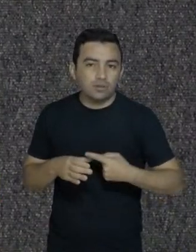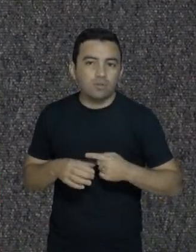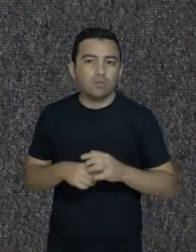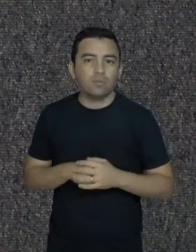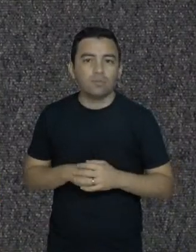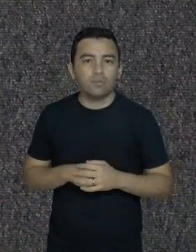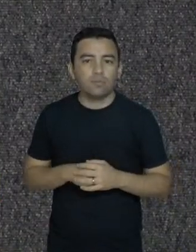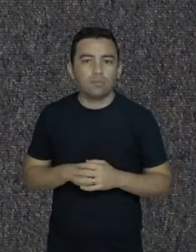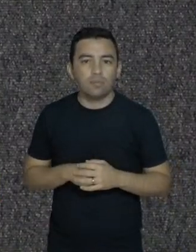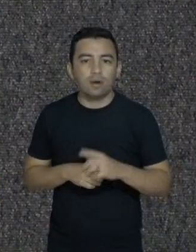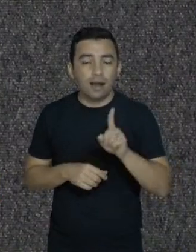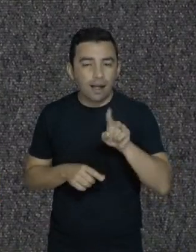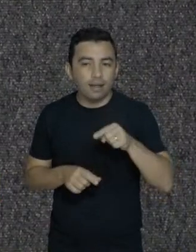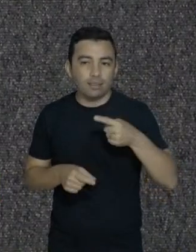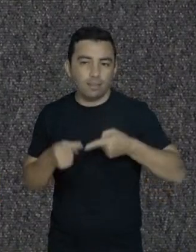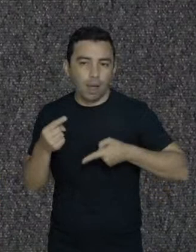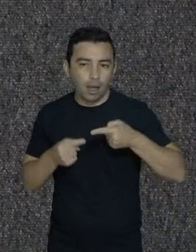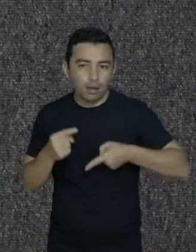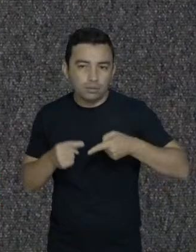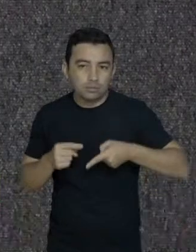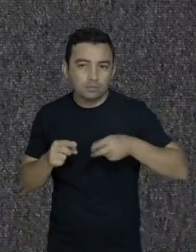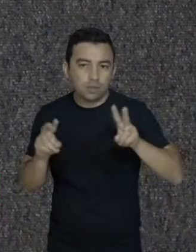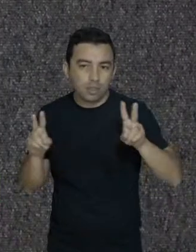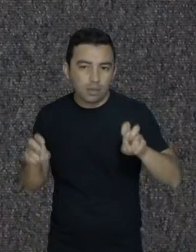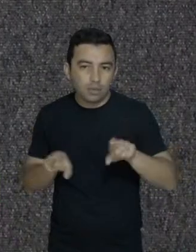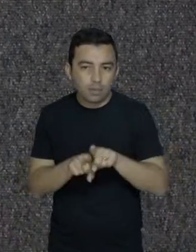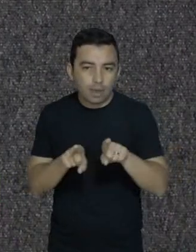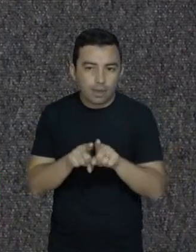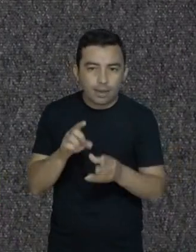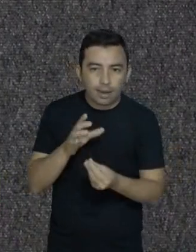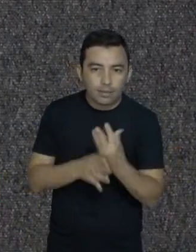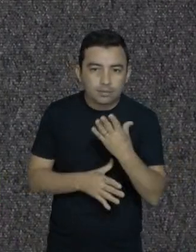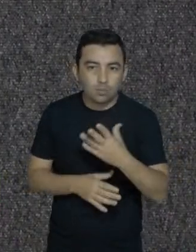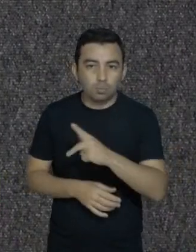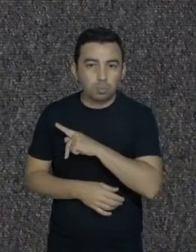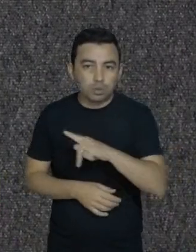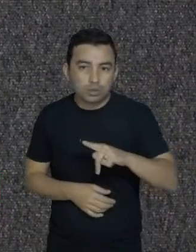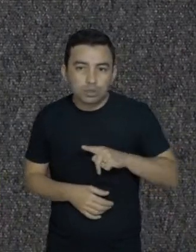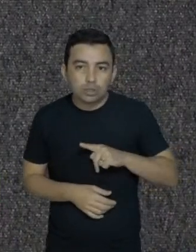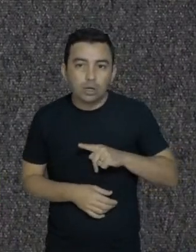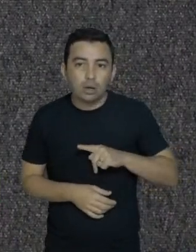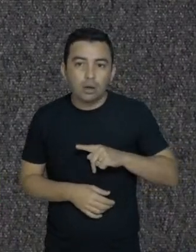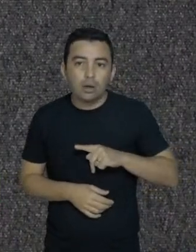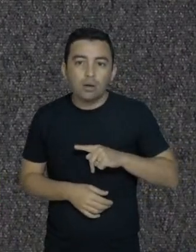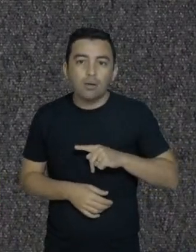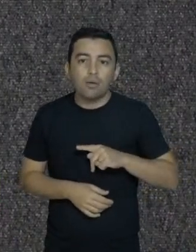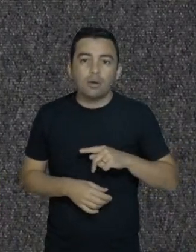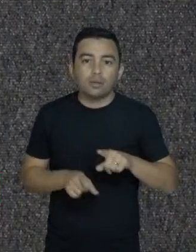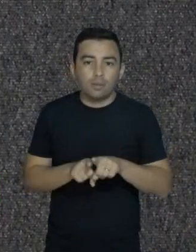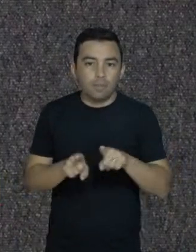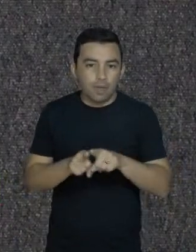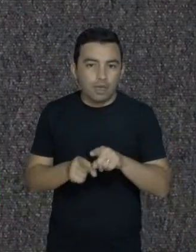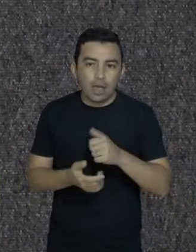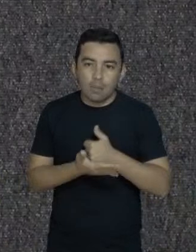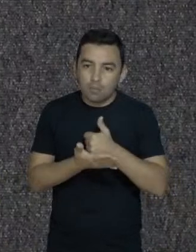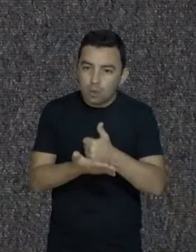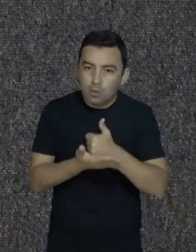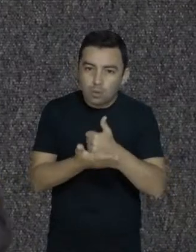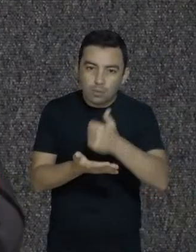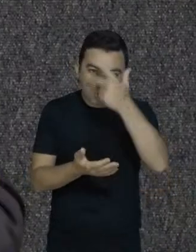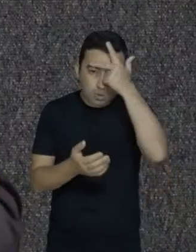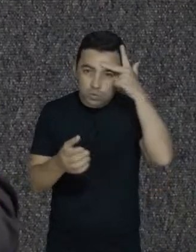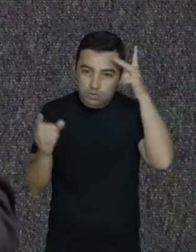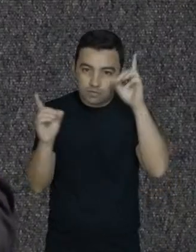de debates e também de criação de políticas públicas a favor da inclusão social e das pessoas com deficiência de Santa